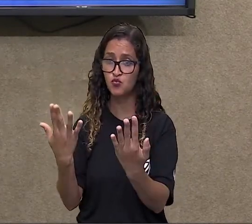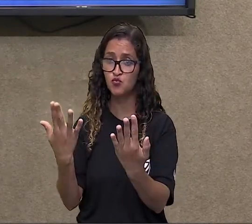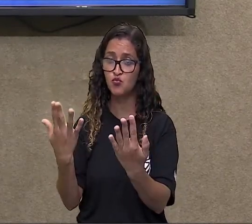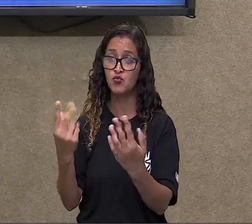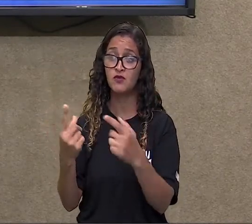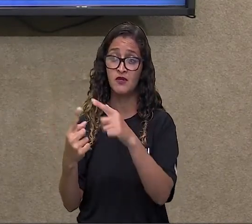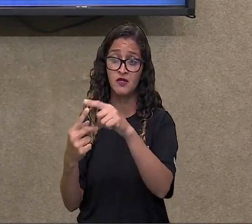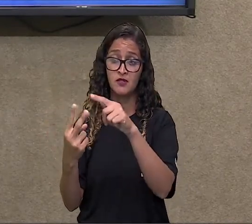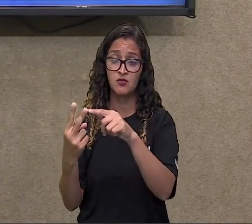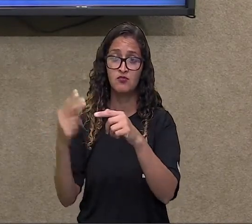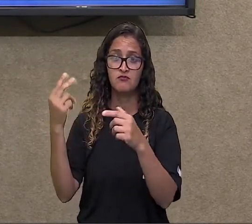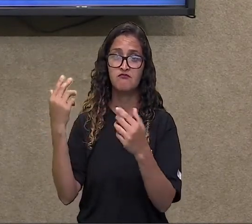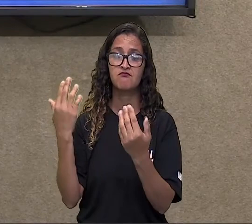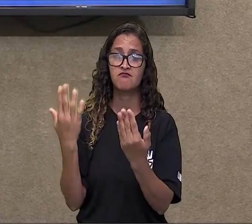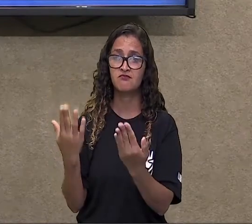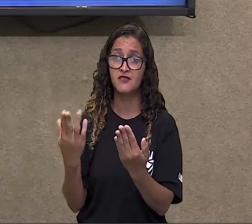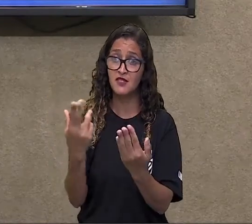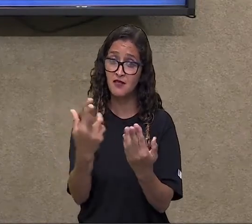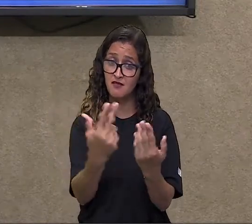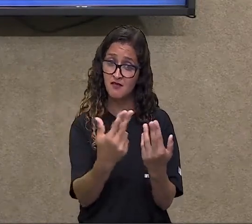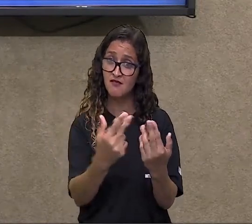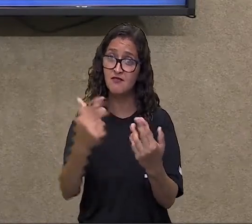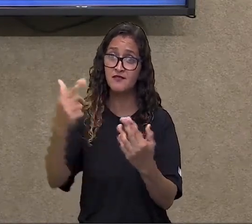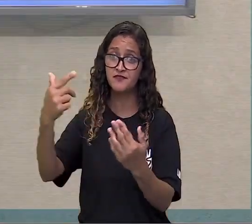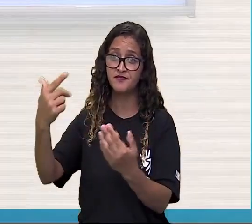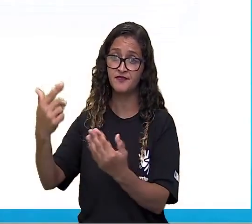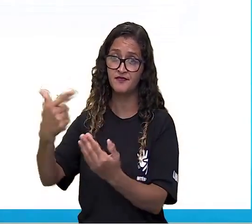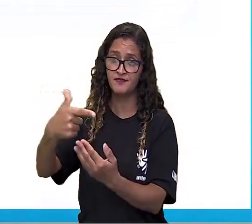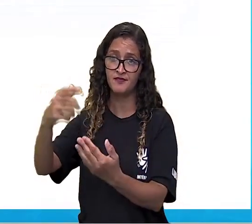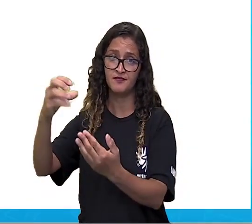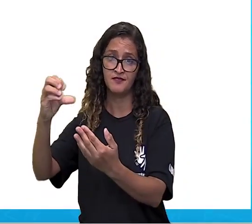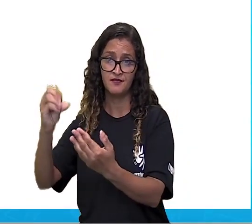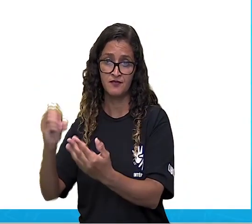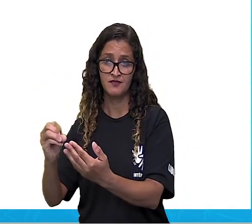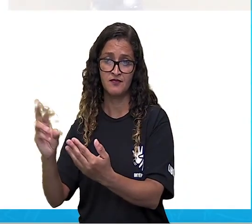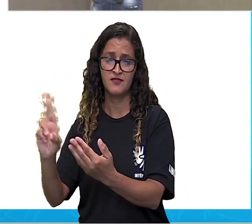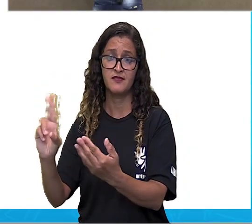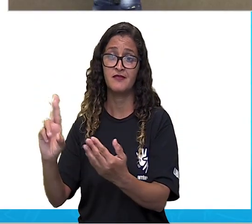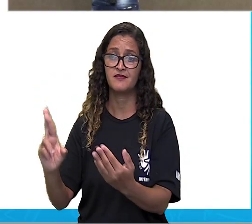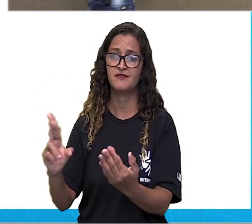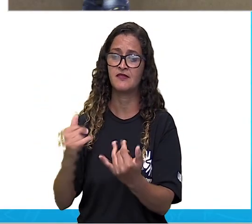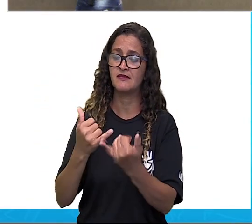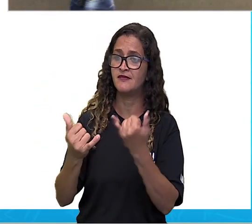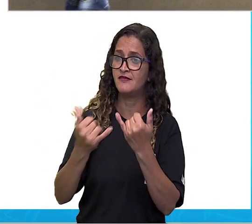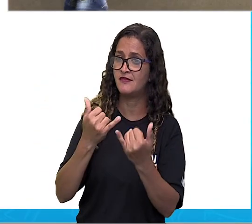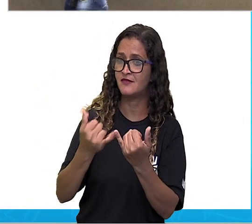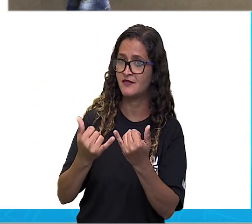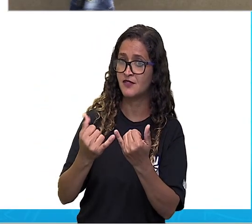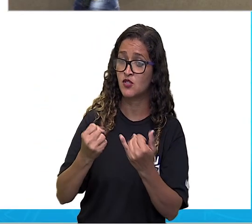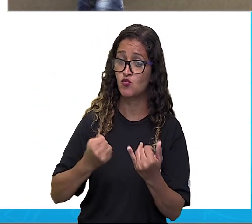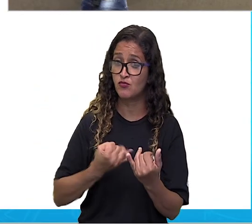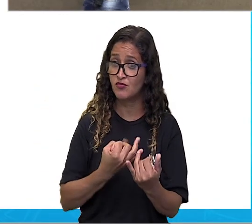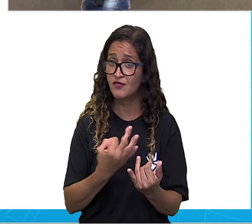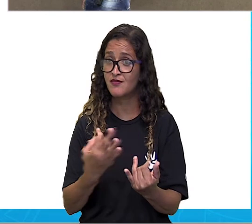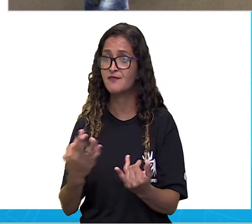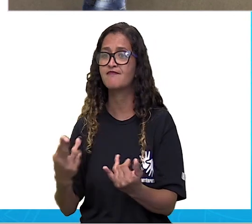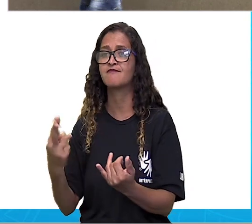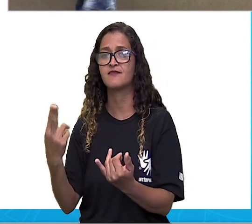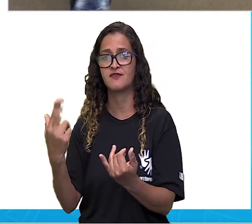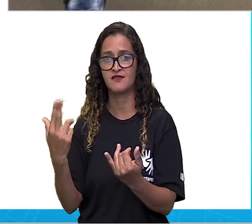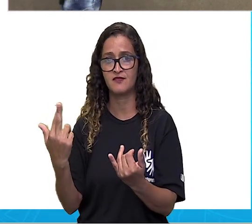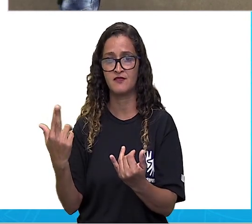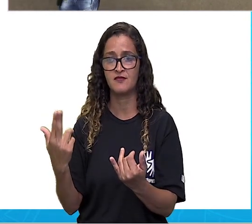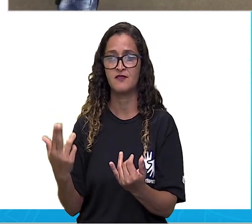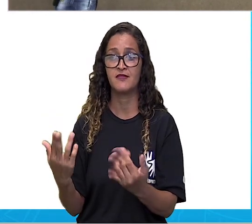da nota de 20 reais. Então, as semelhanças são os valores. E a mesma coisa aqui com a nota